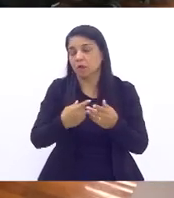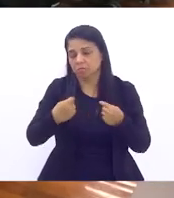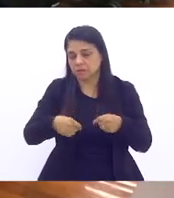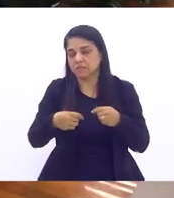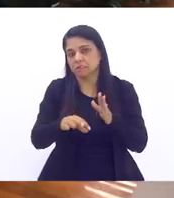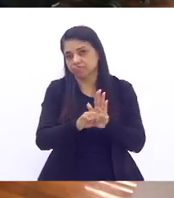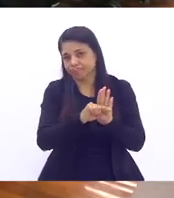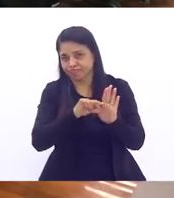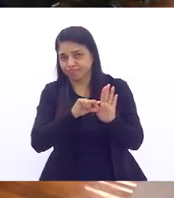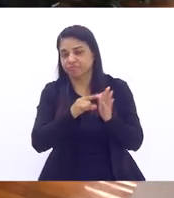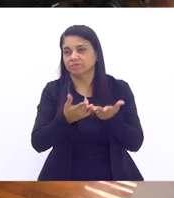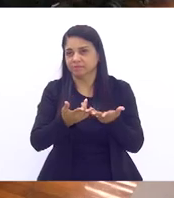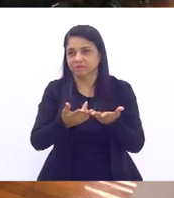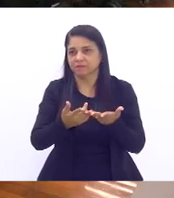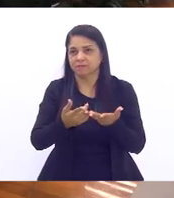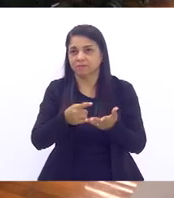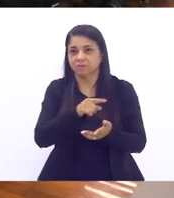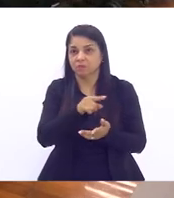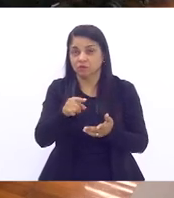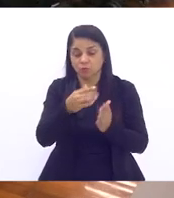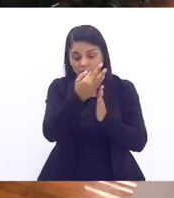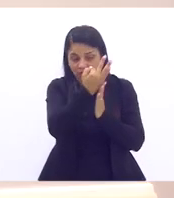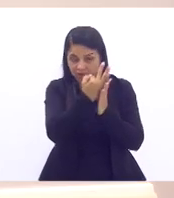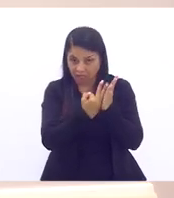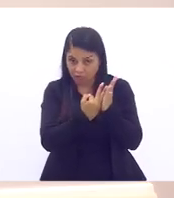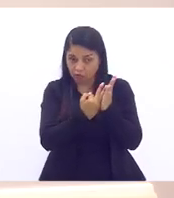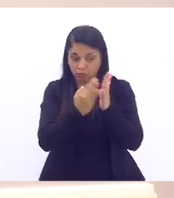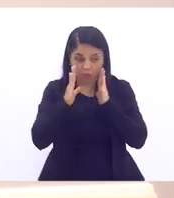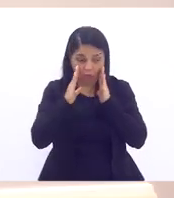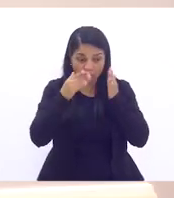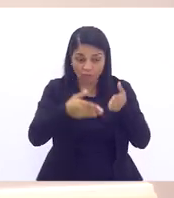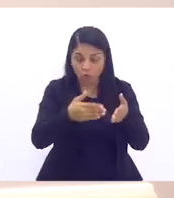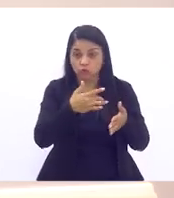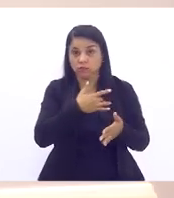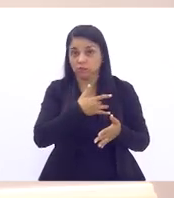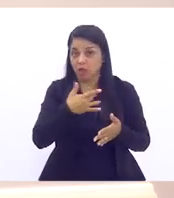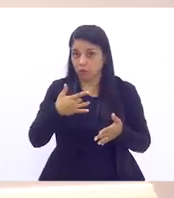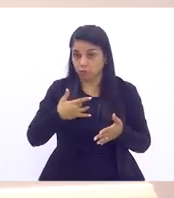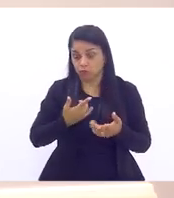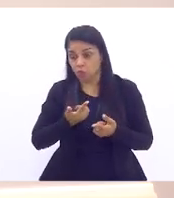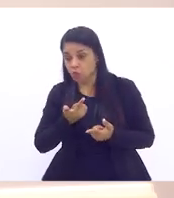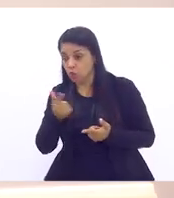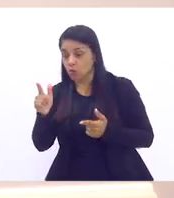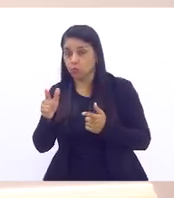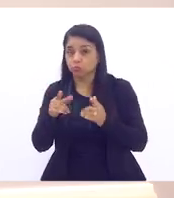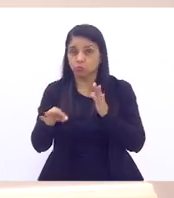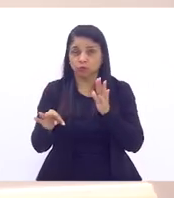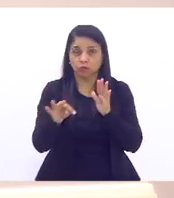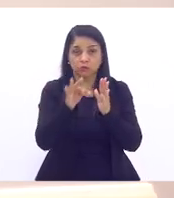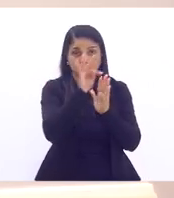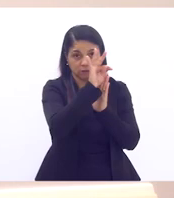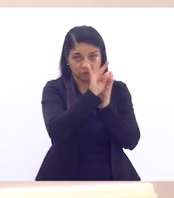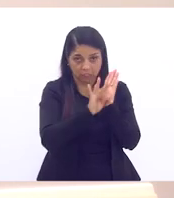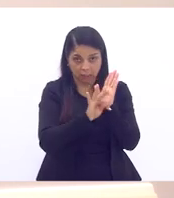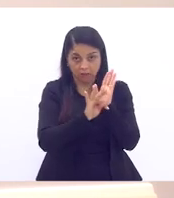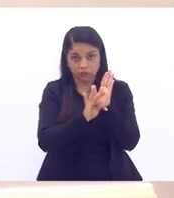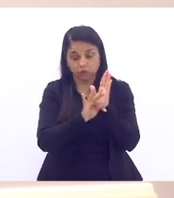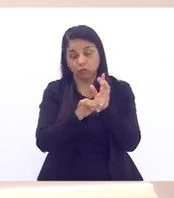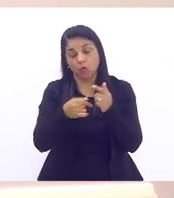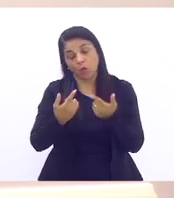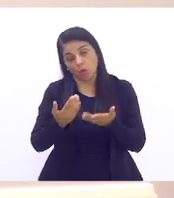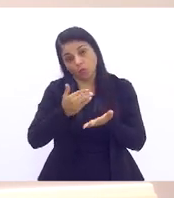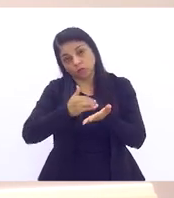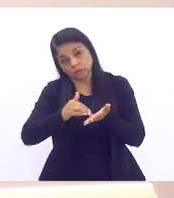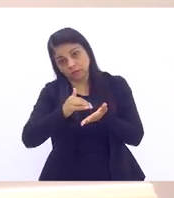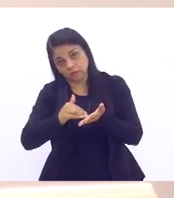então senão no presente texto porque ele tá focado na saúde Talvez esteja melhor em outro texto legislativo ou até por a própria da Secretaria de